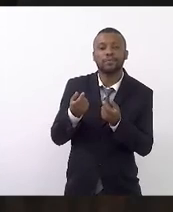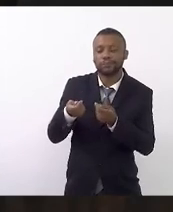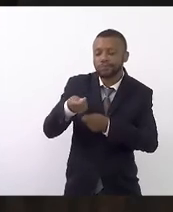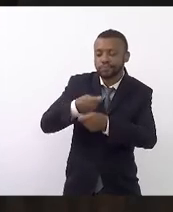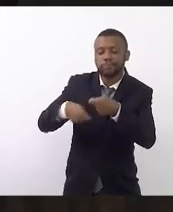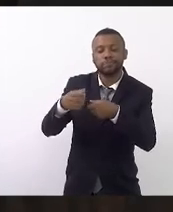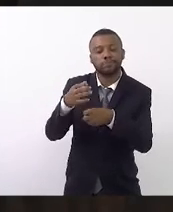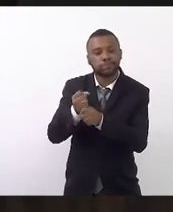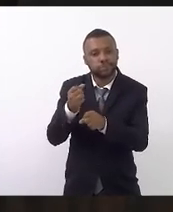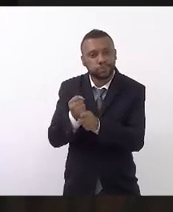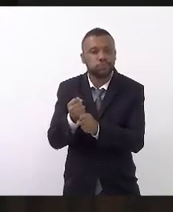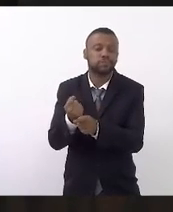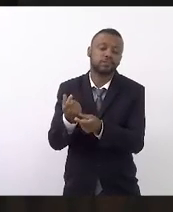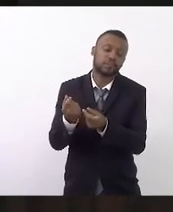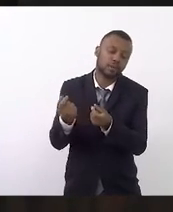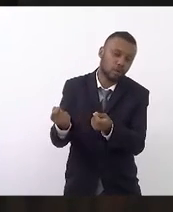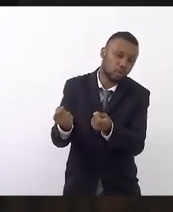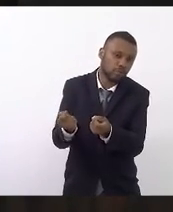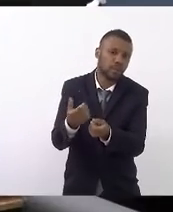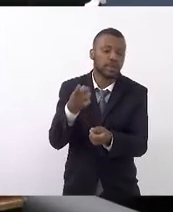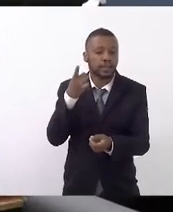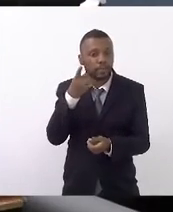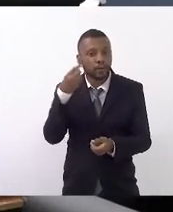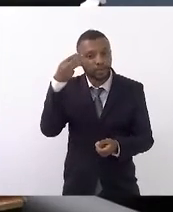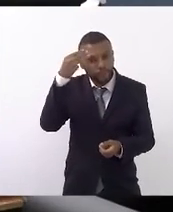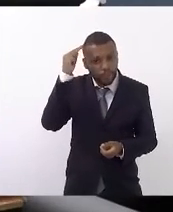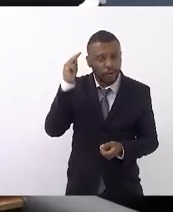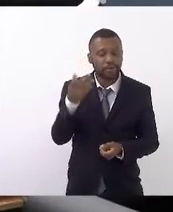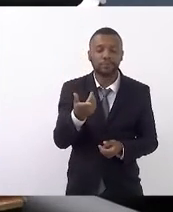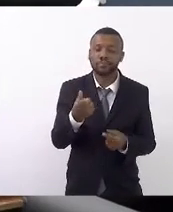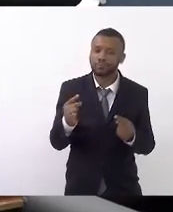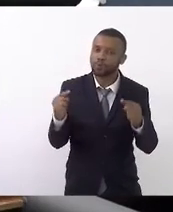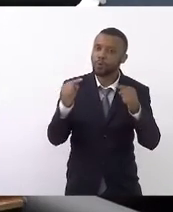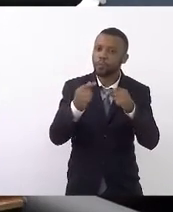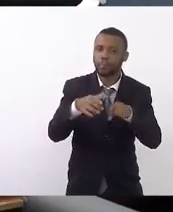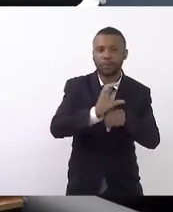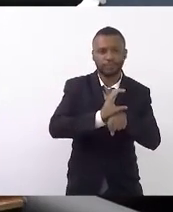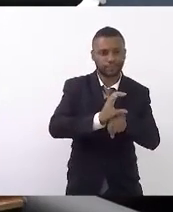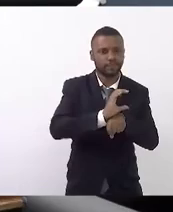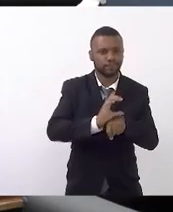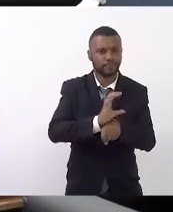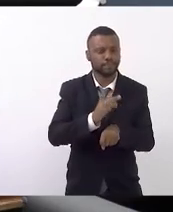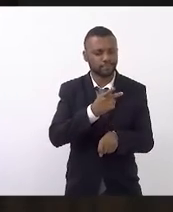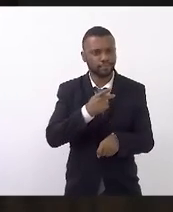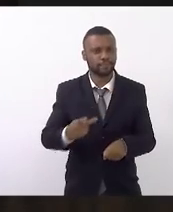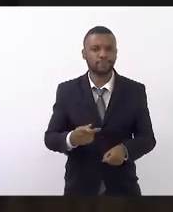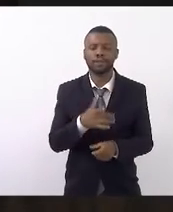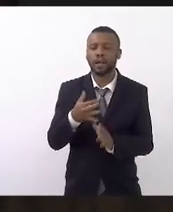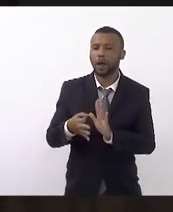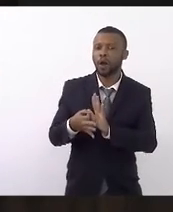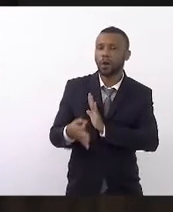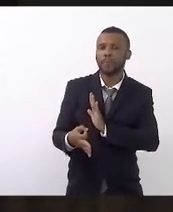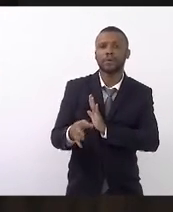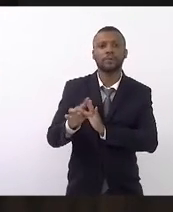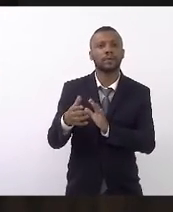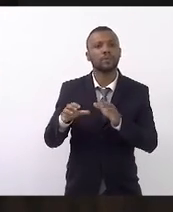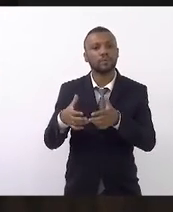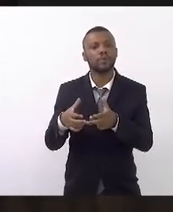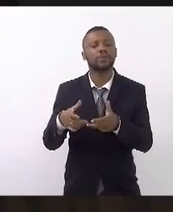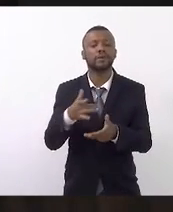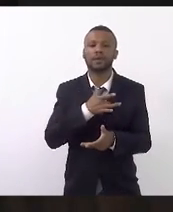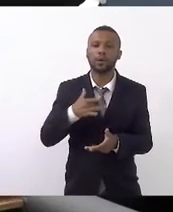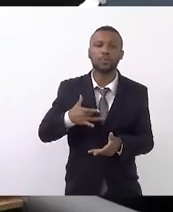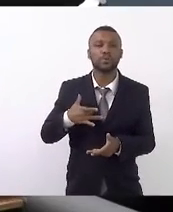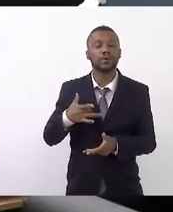CCJ, deputado Márcio Pacheco. Senhor presidente, parecer pela constitucionalidade. Para emitir pela Comissão de Saúde, deputada